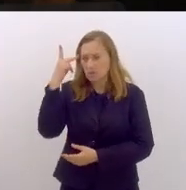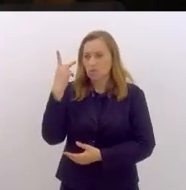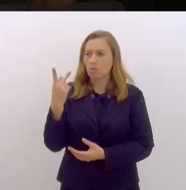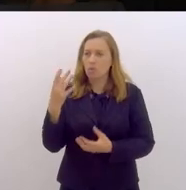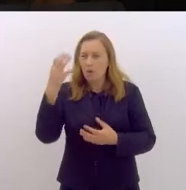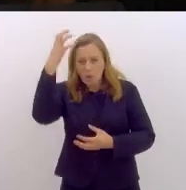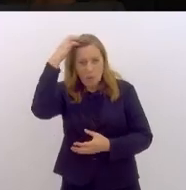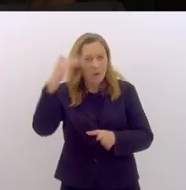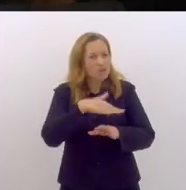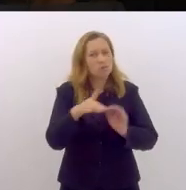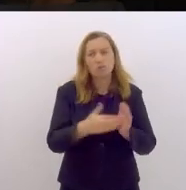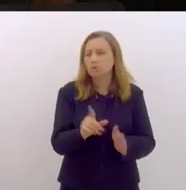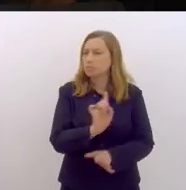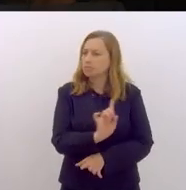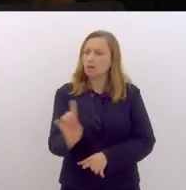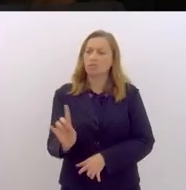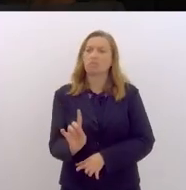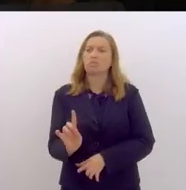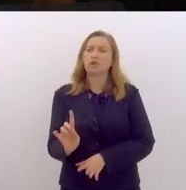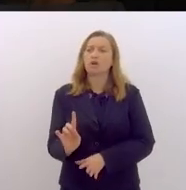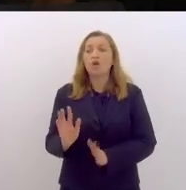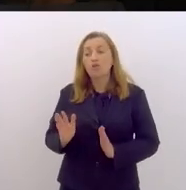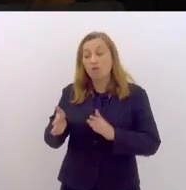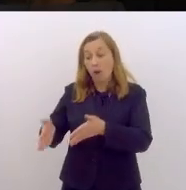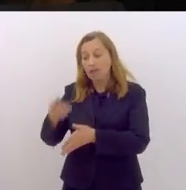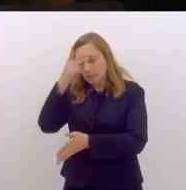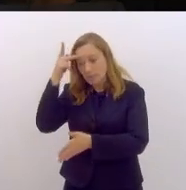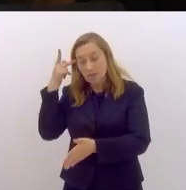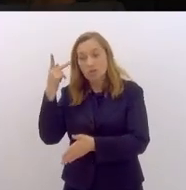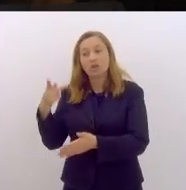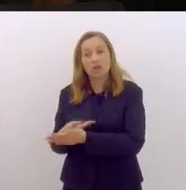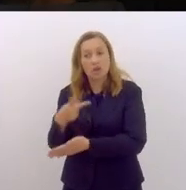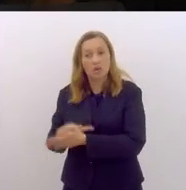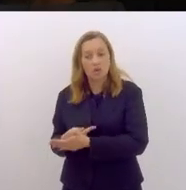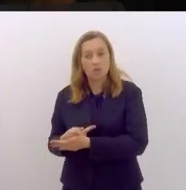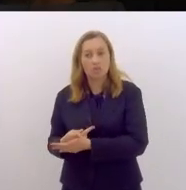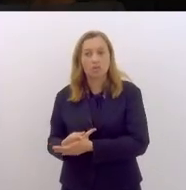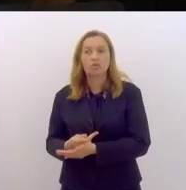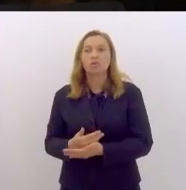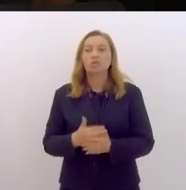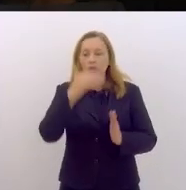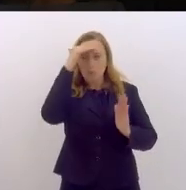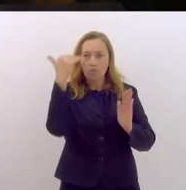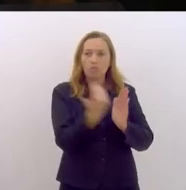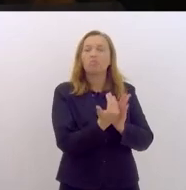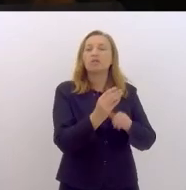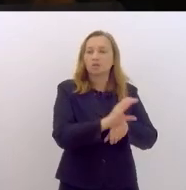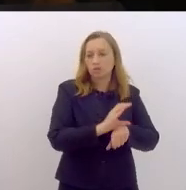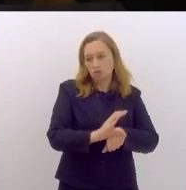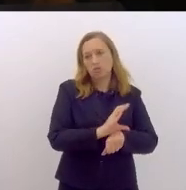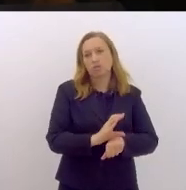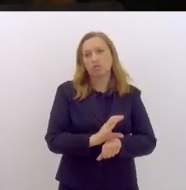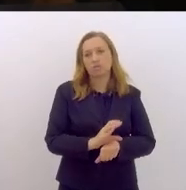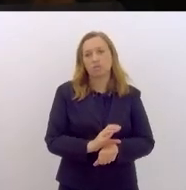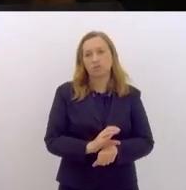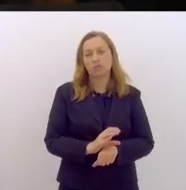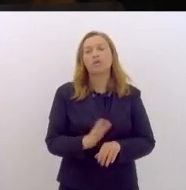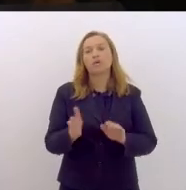a anistia é fundamental porque ela garante o cumprimento da Constituição, né? E